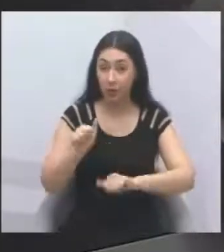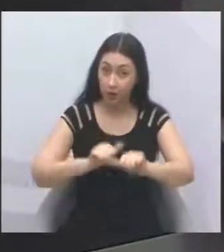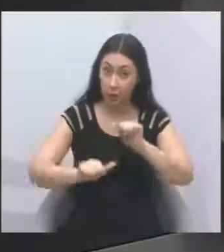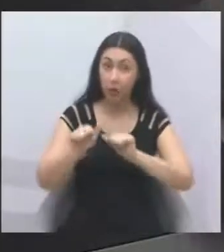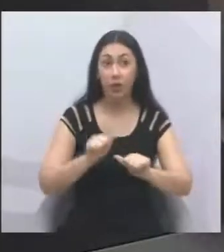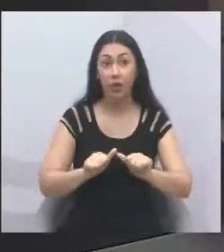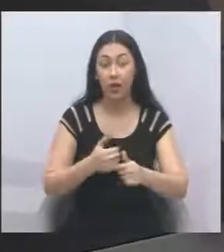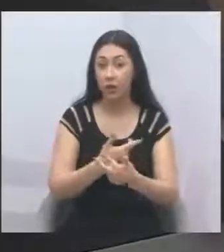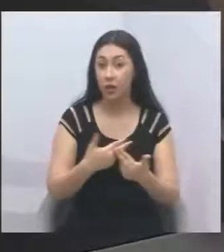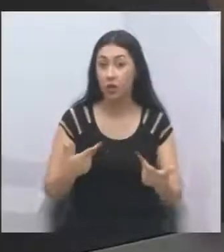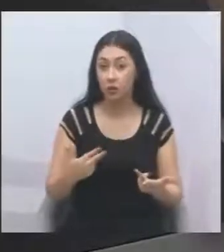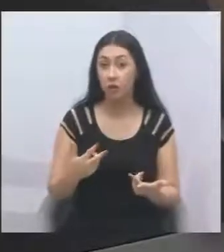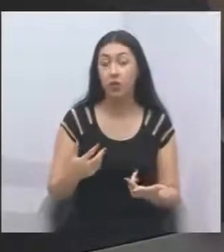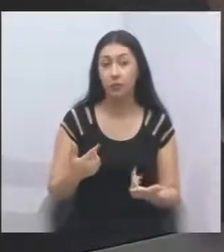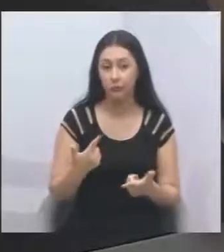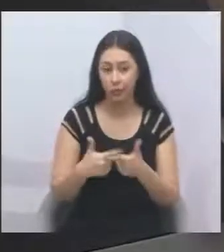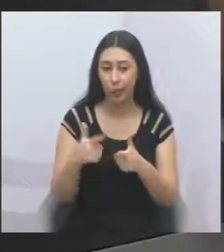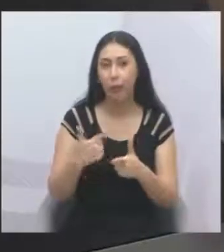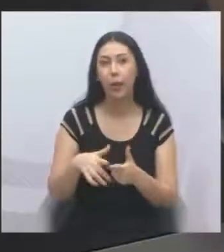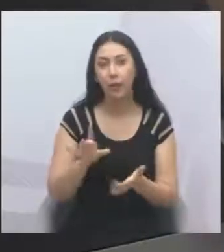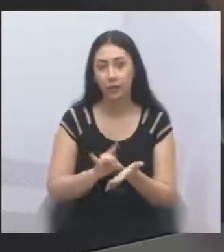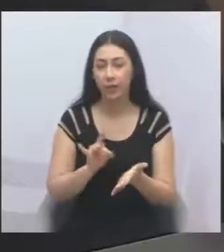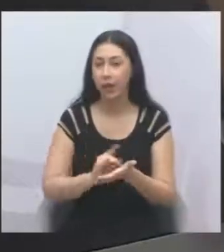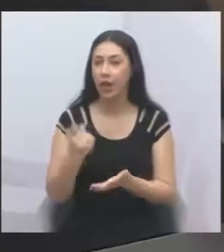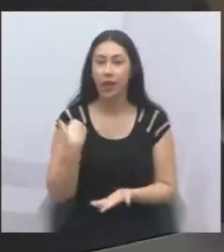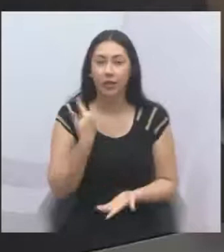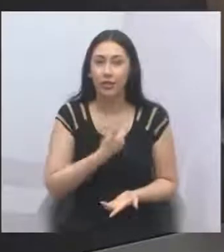mudar aquilo que realmente é problema na nossa cidade, a gente